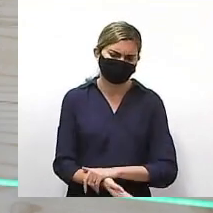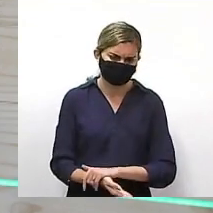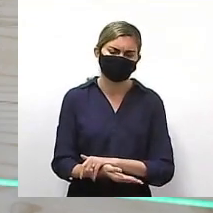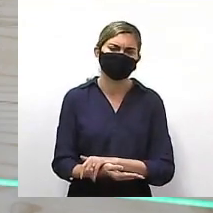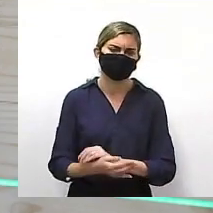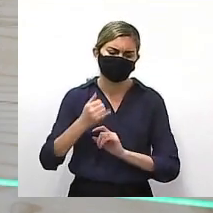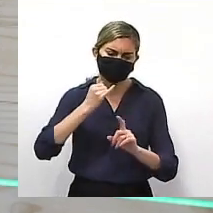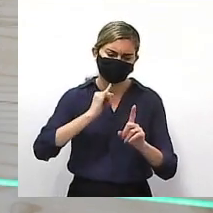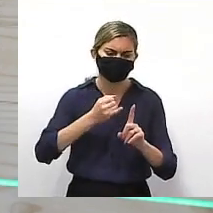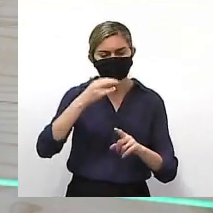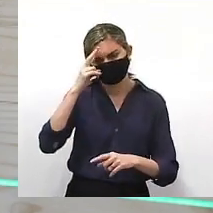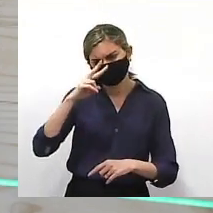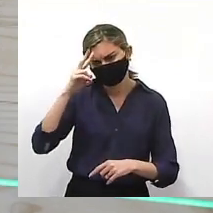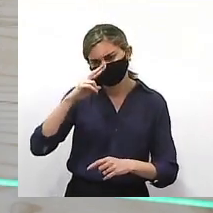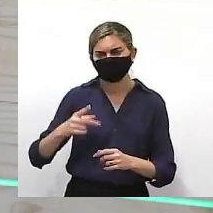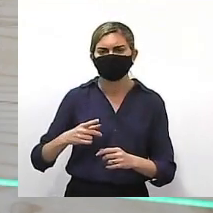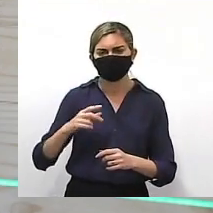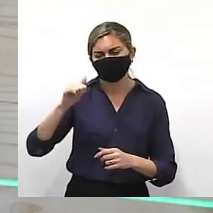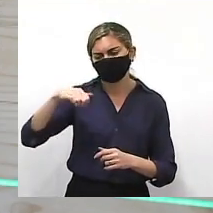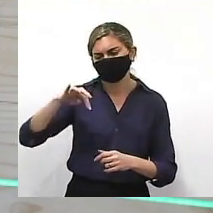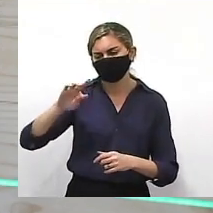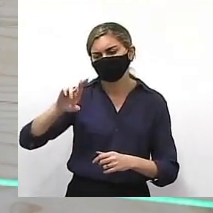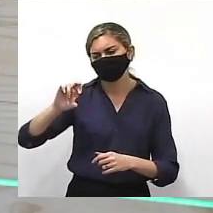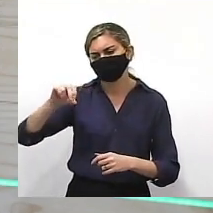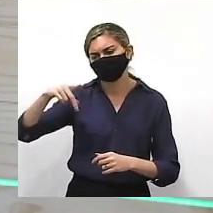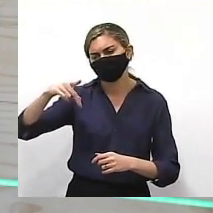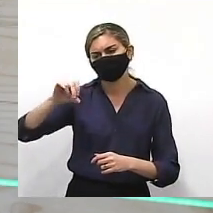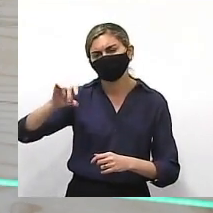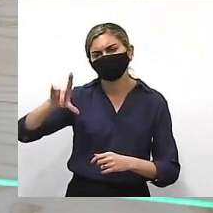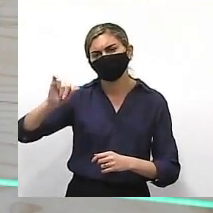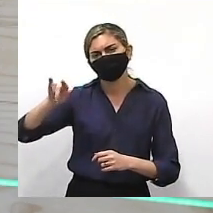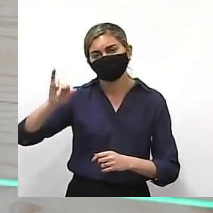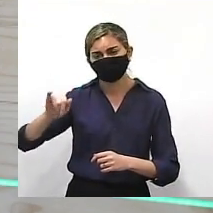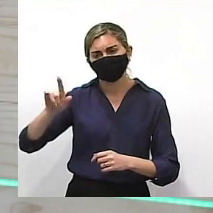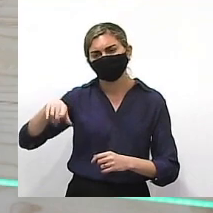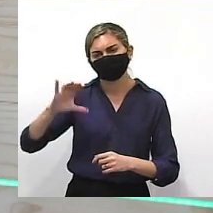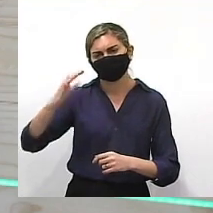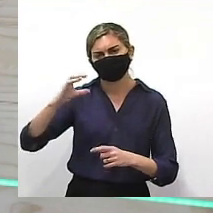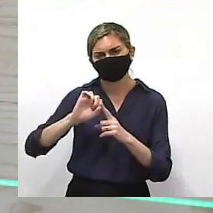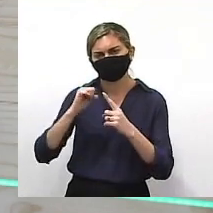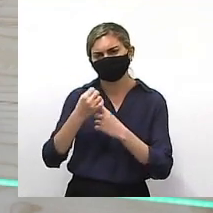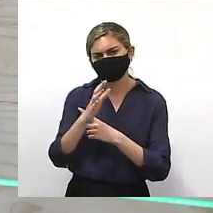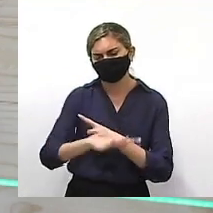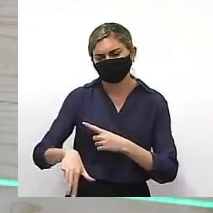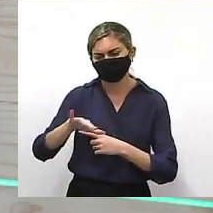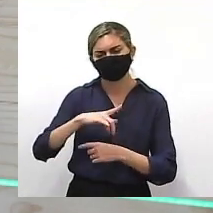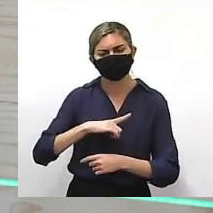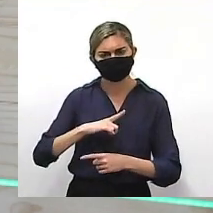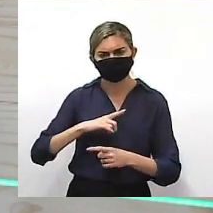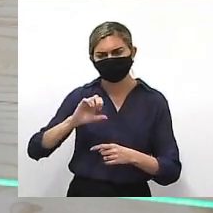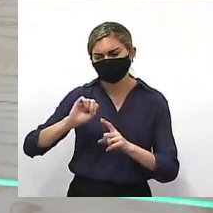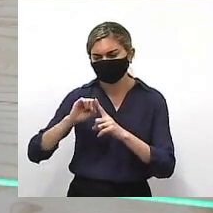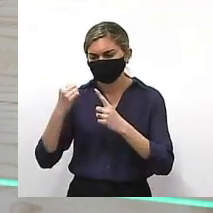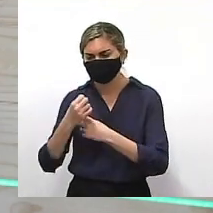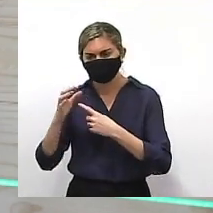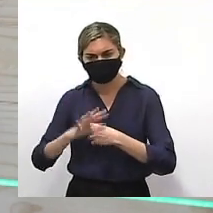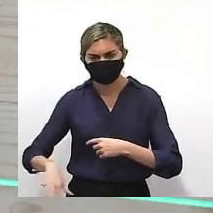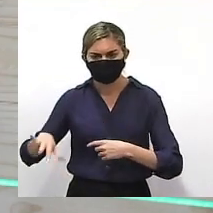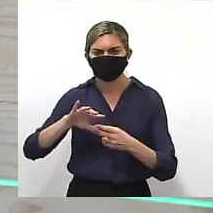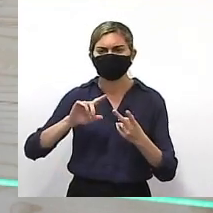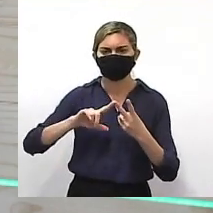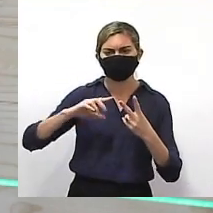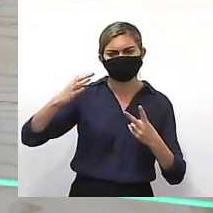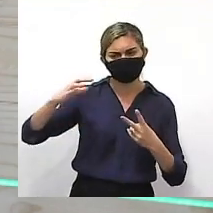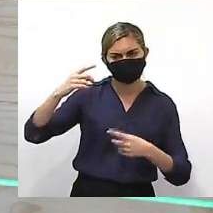contar histórias é a antropologia. É uma das ciências sociais. Nós temos a sociologia, a